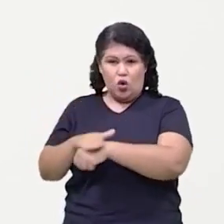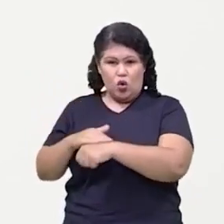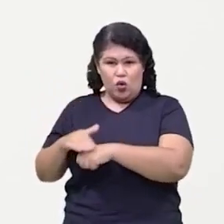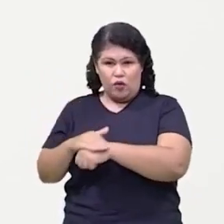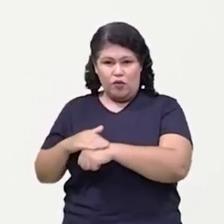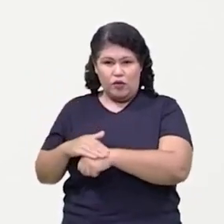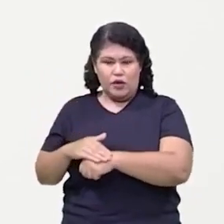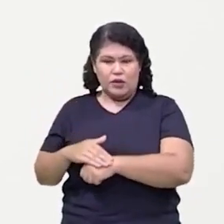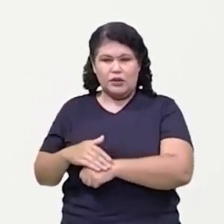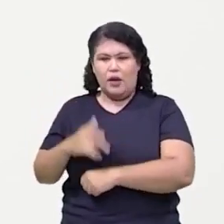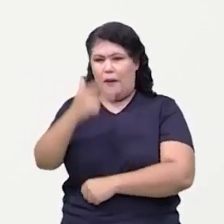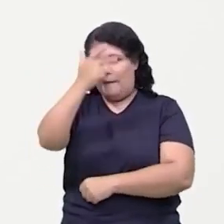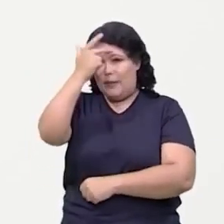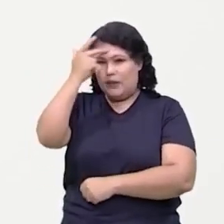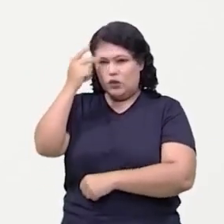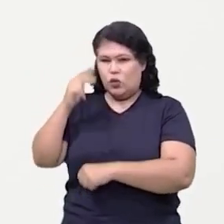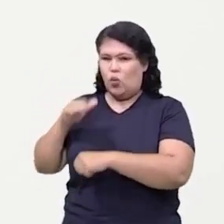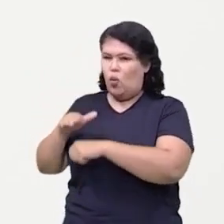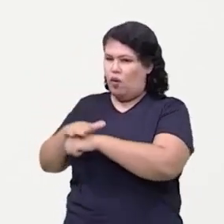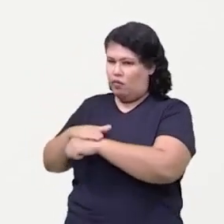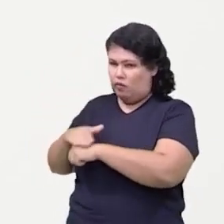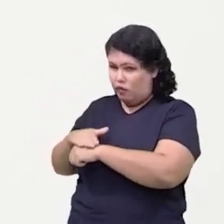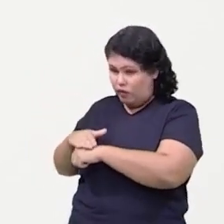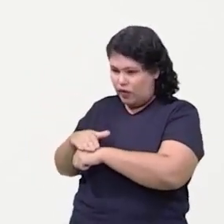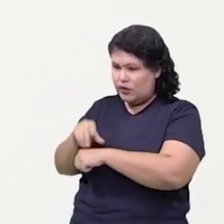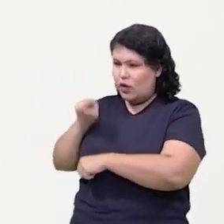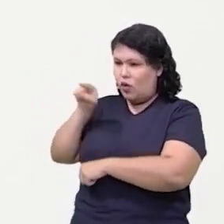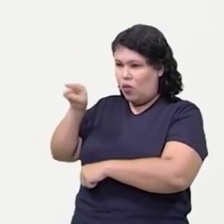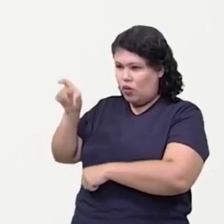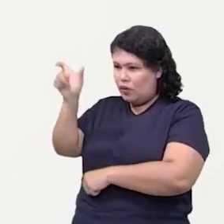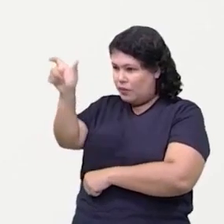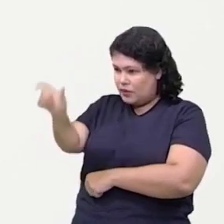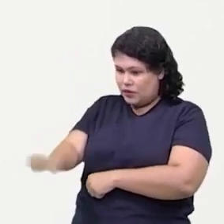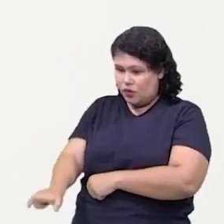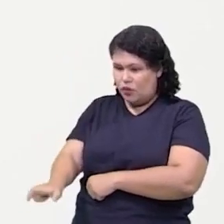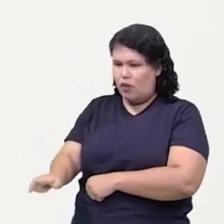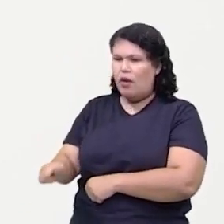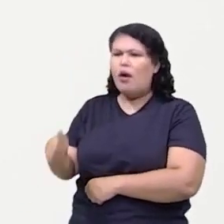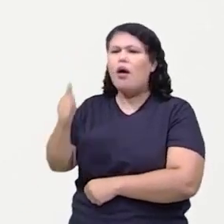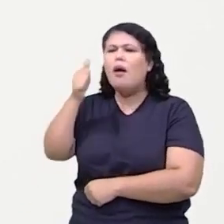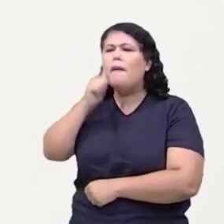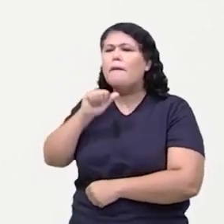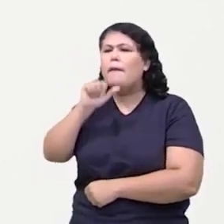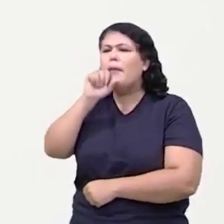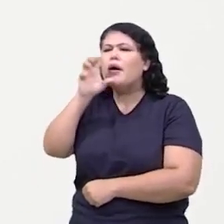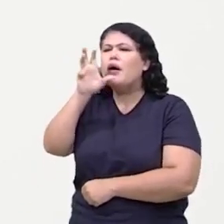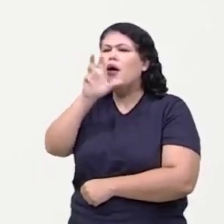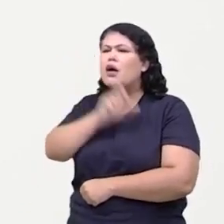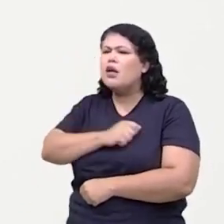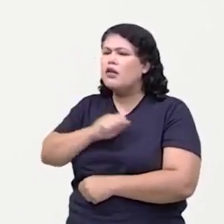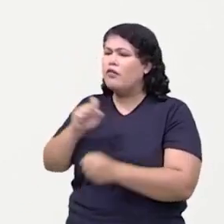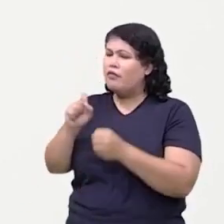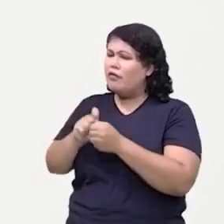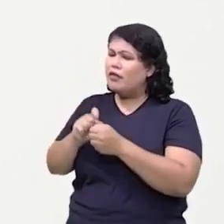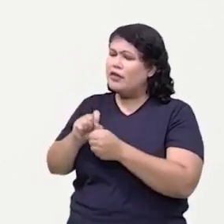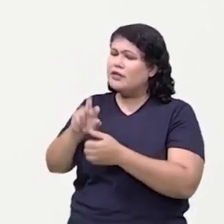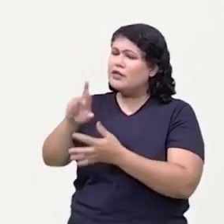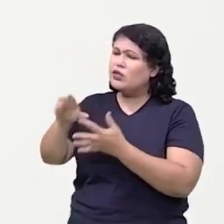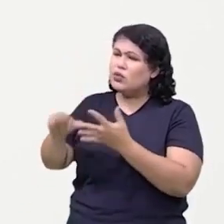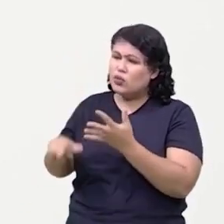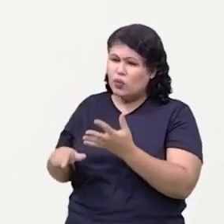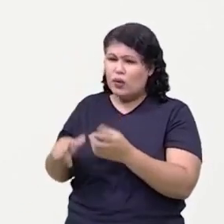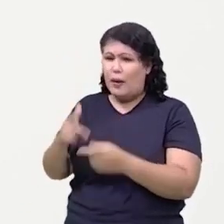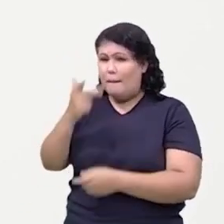ao ouvinte. Querida, o jantar está pronto. Querida mamãe, faça determinadas coisas. Querida